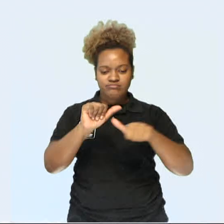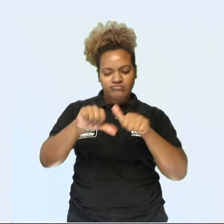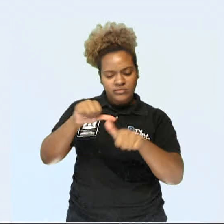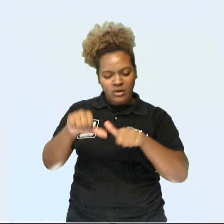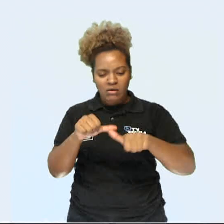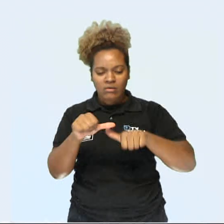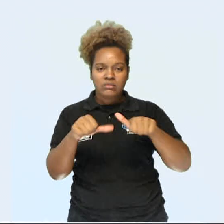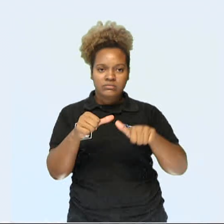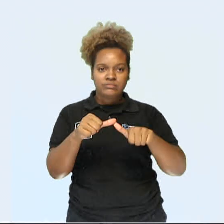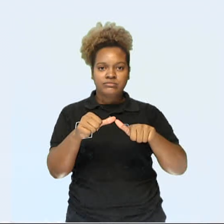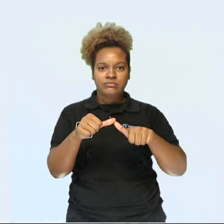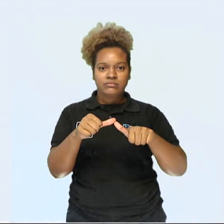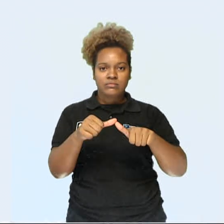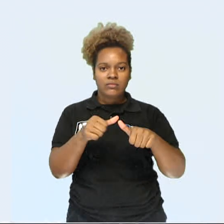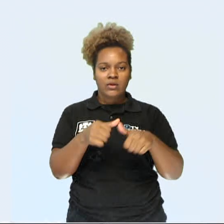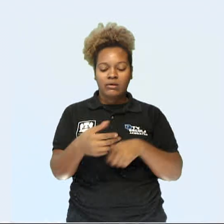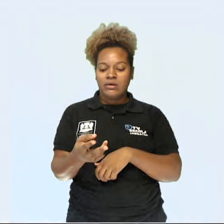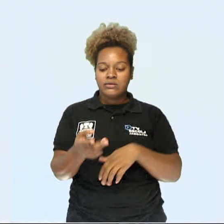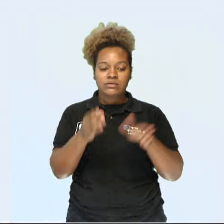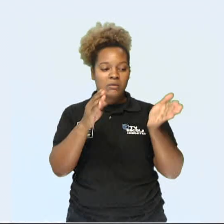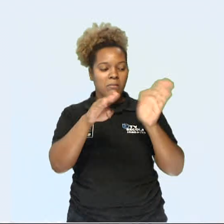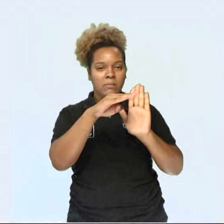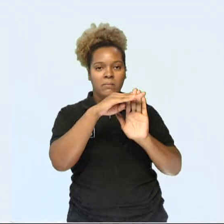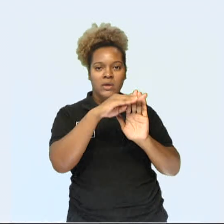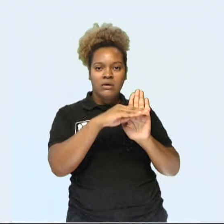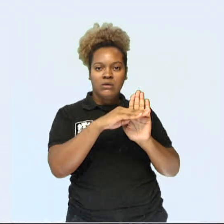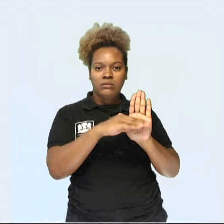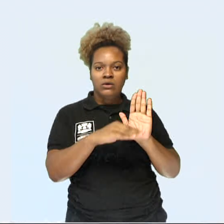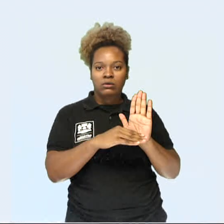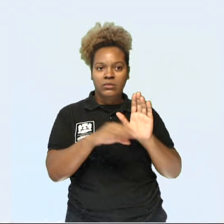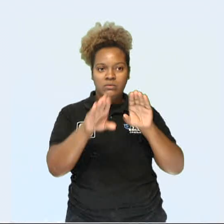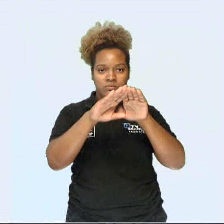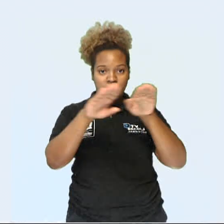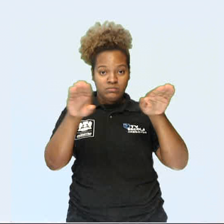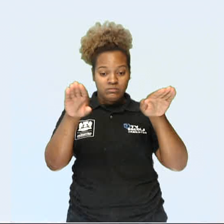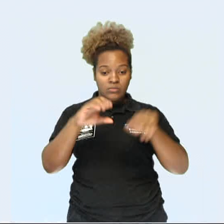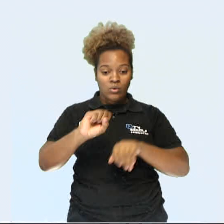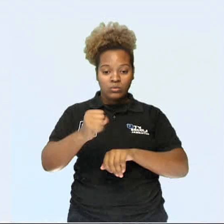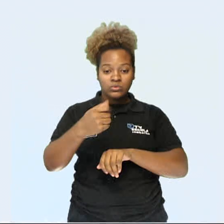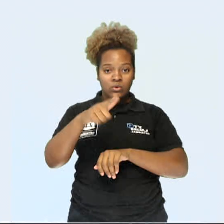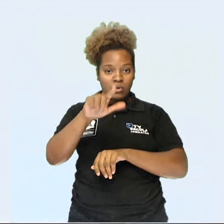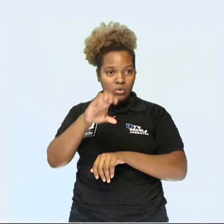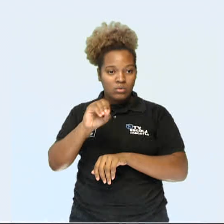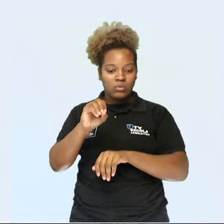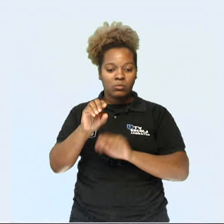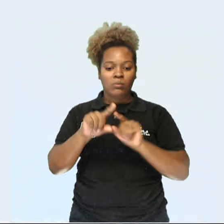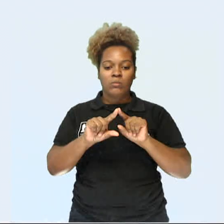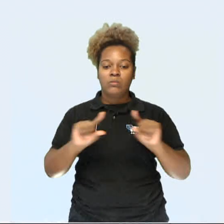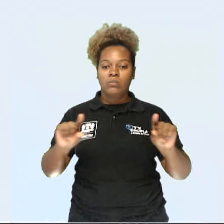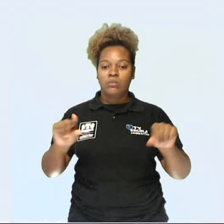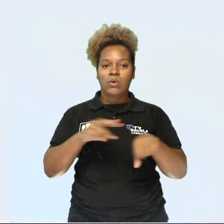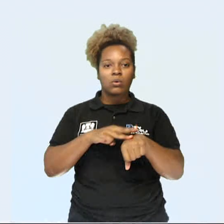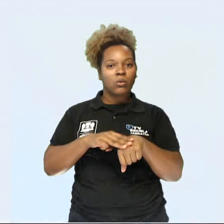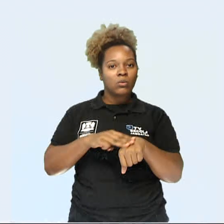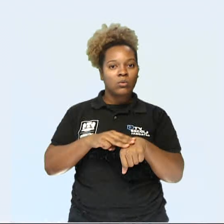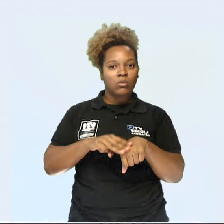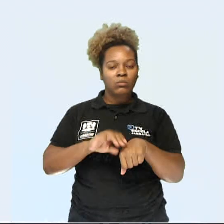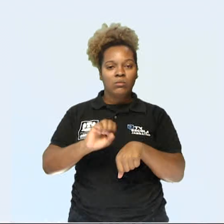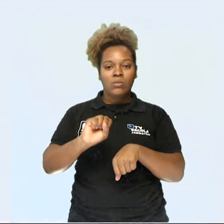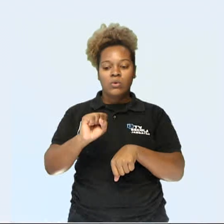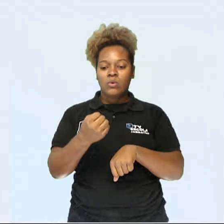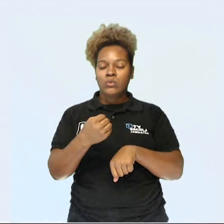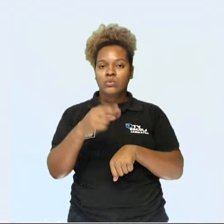recebe essa divisãozinha aí, como vocês podem ver. O solo, abaixo do solo vem o subsolo, que é um pouco